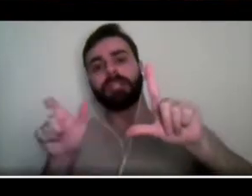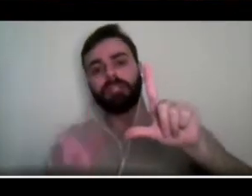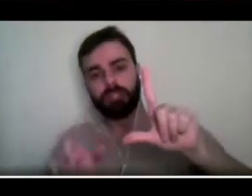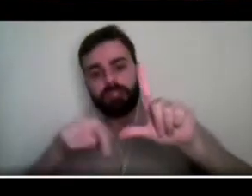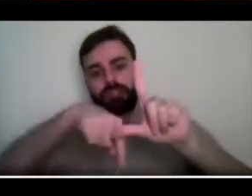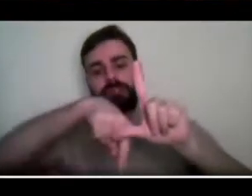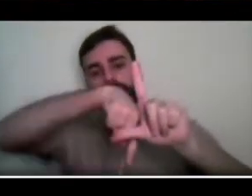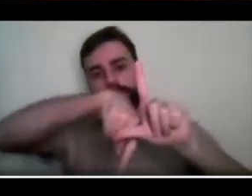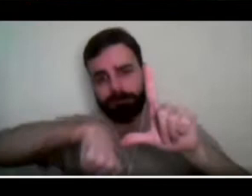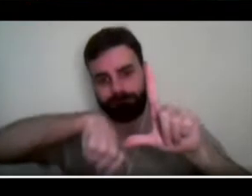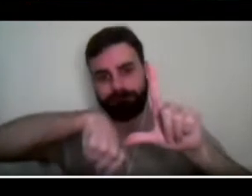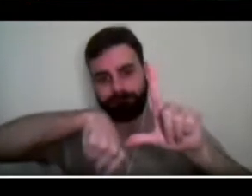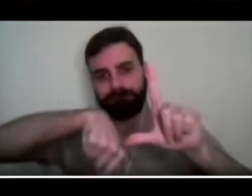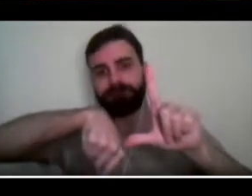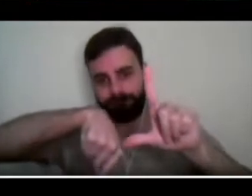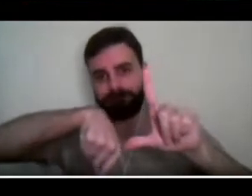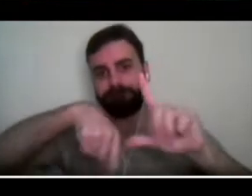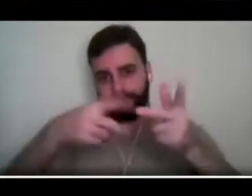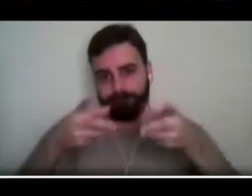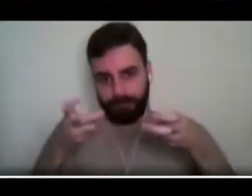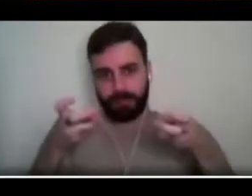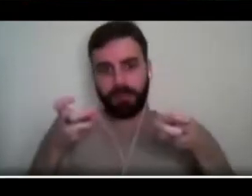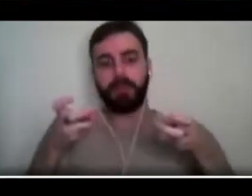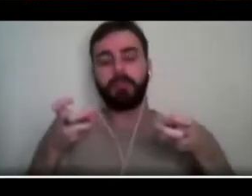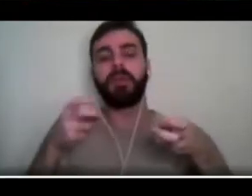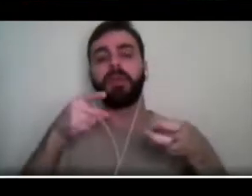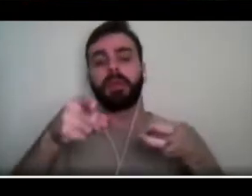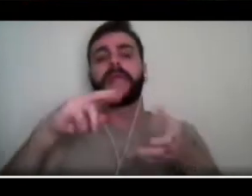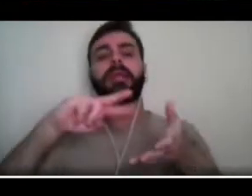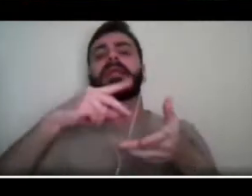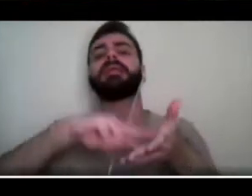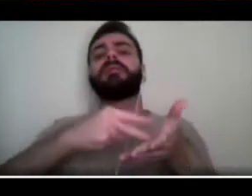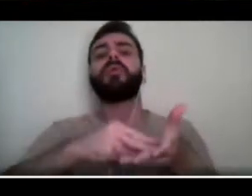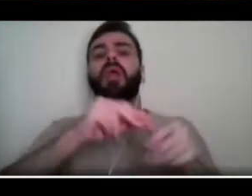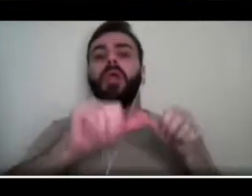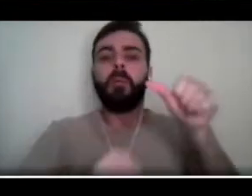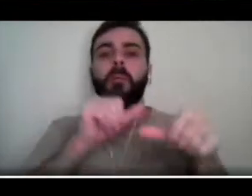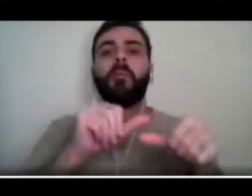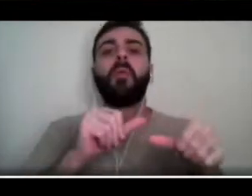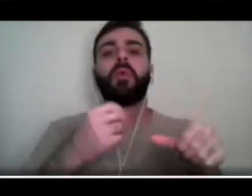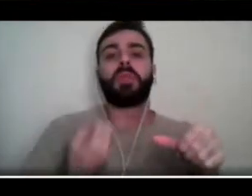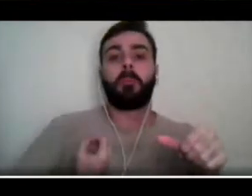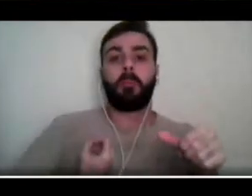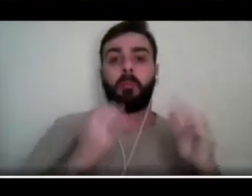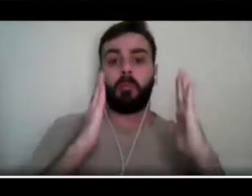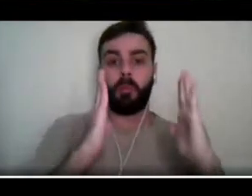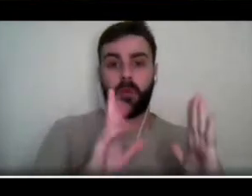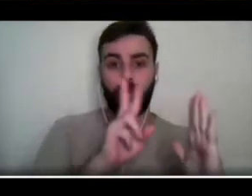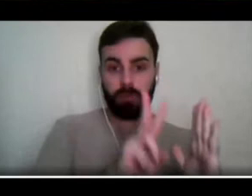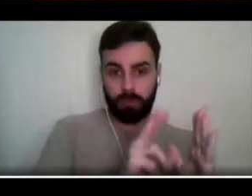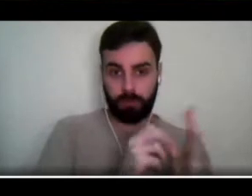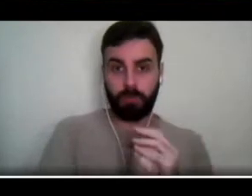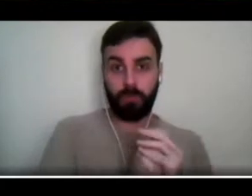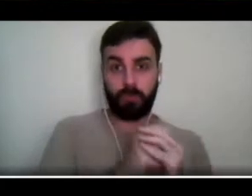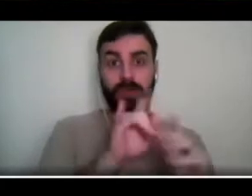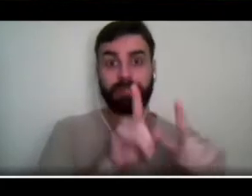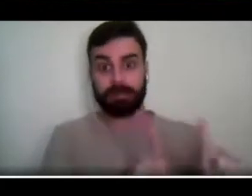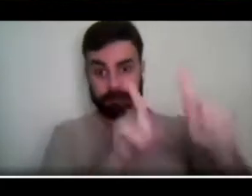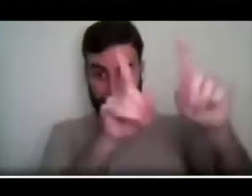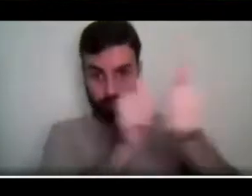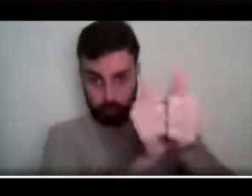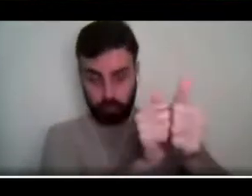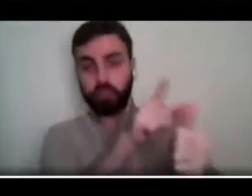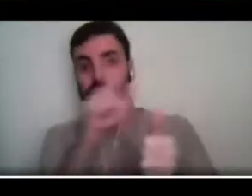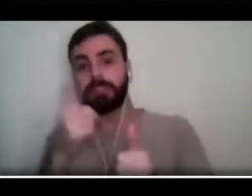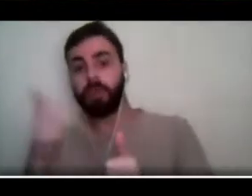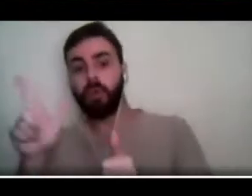que é paralela à velocidade vai mudar o módulo da velocidade. E a aceleração que é perpendicular